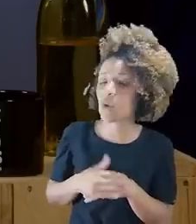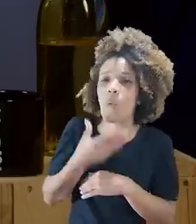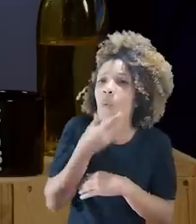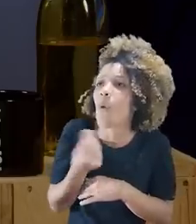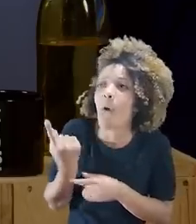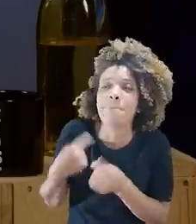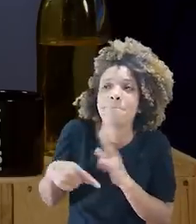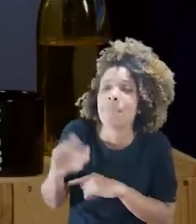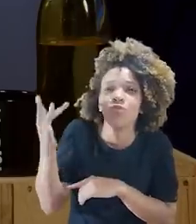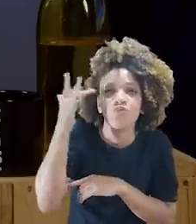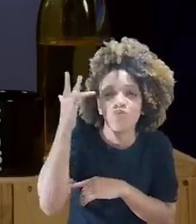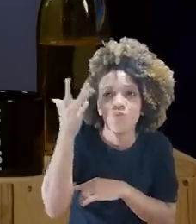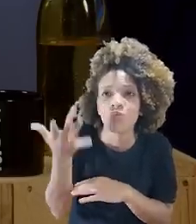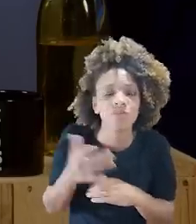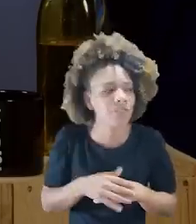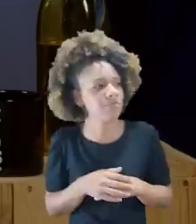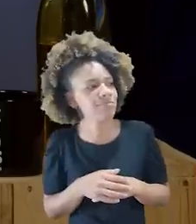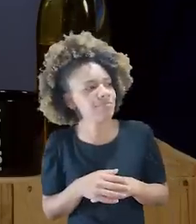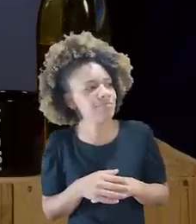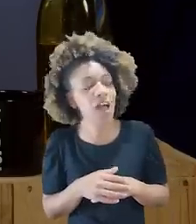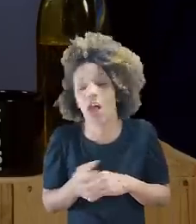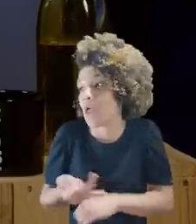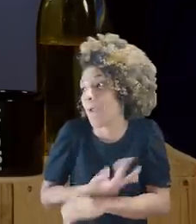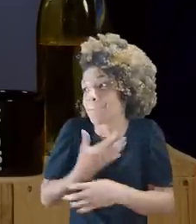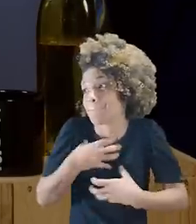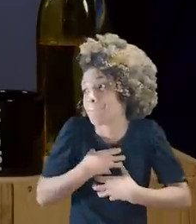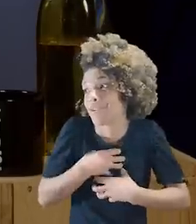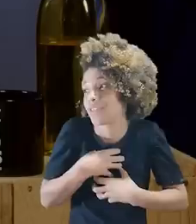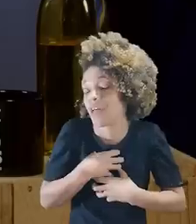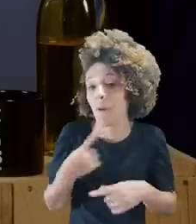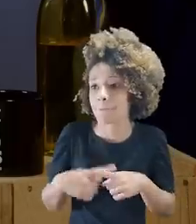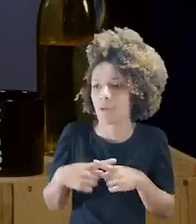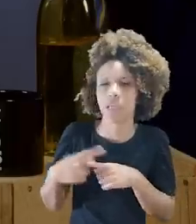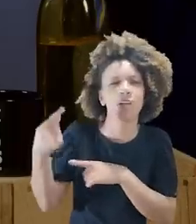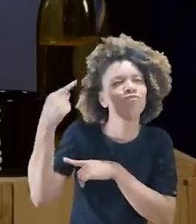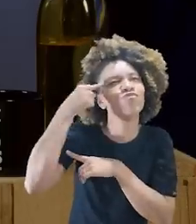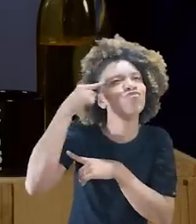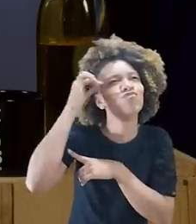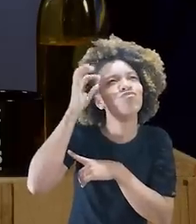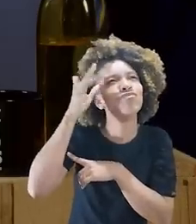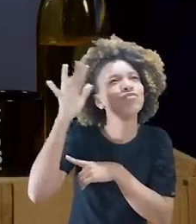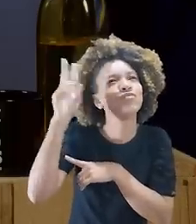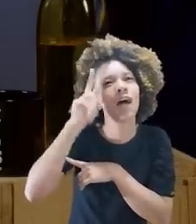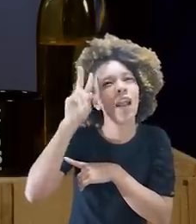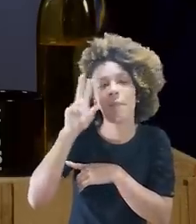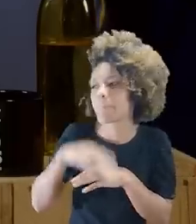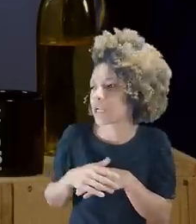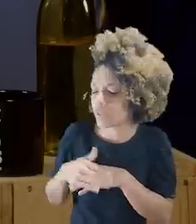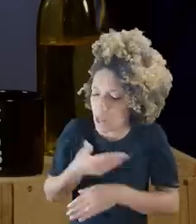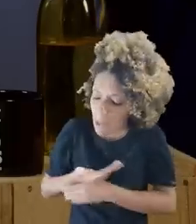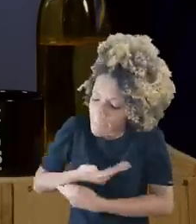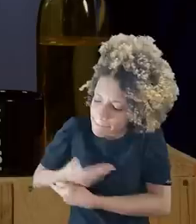e várias coisas que ele passou e que a gente estava ali junto conversando então assim essas coisas é ele ali comigo